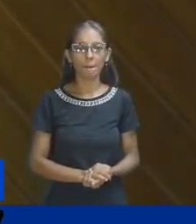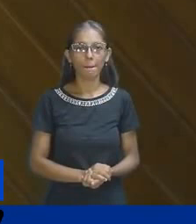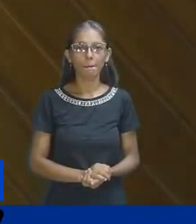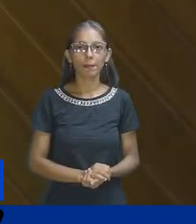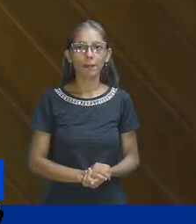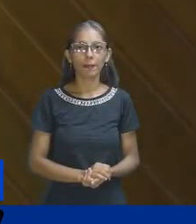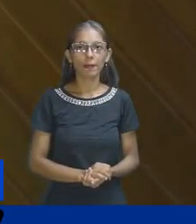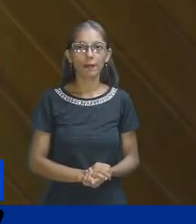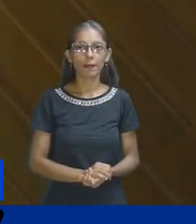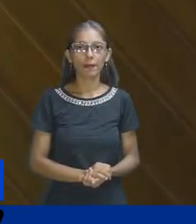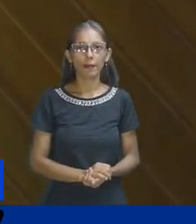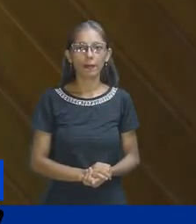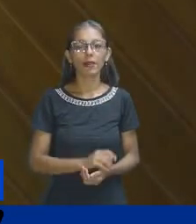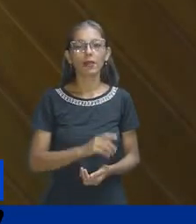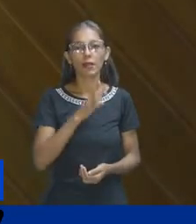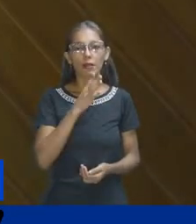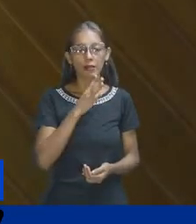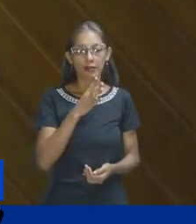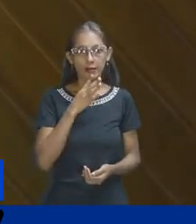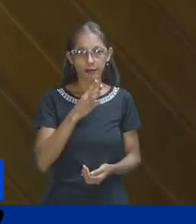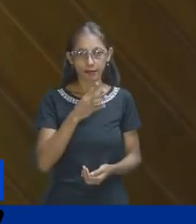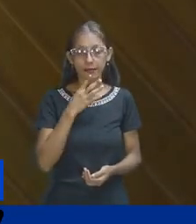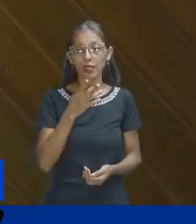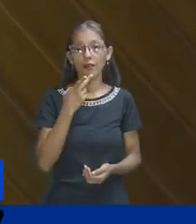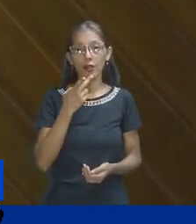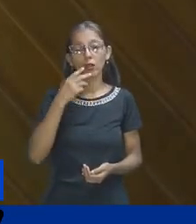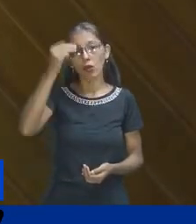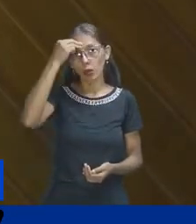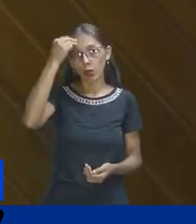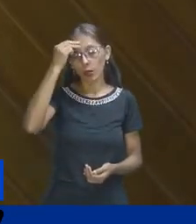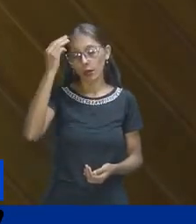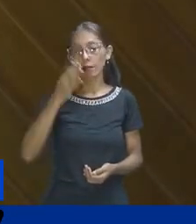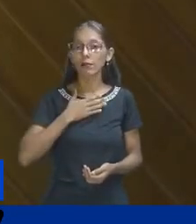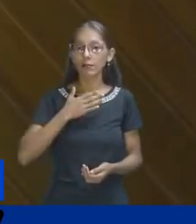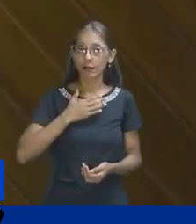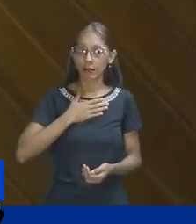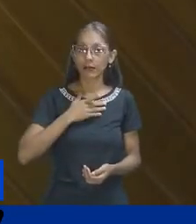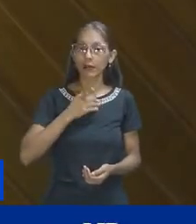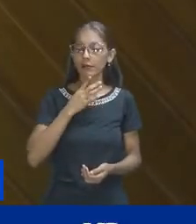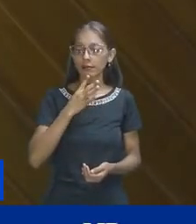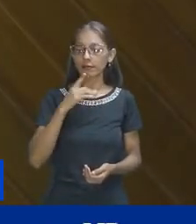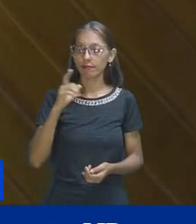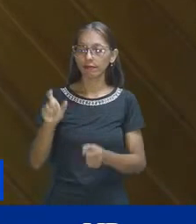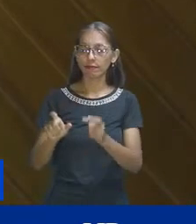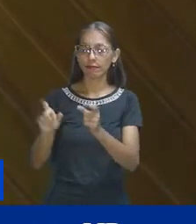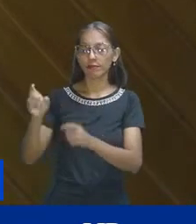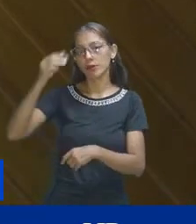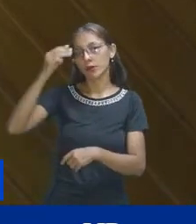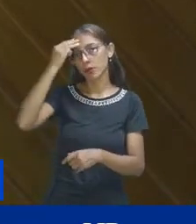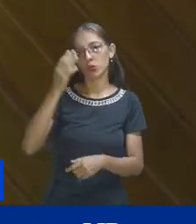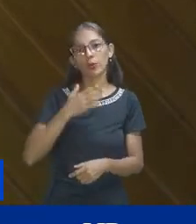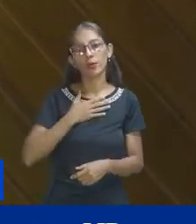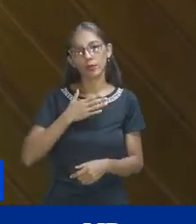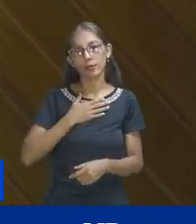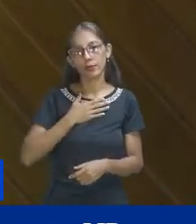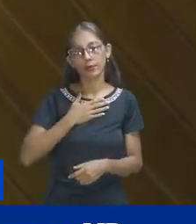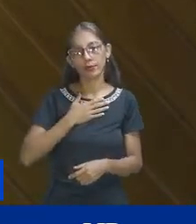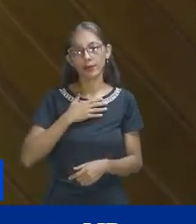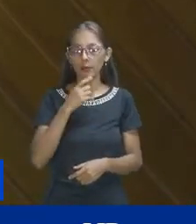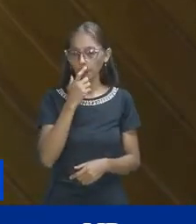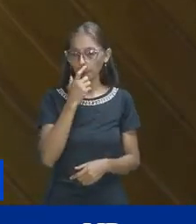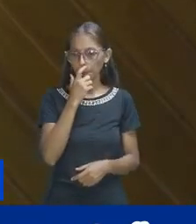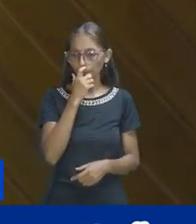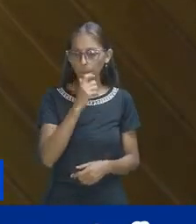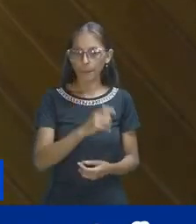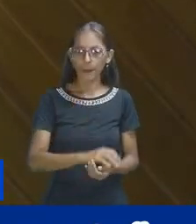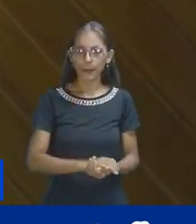dizer a data de nascimento, o nome do pai, o nome da mãe, o nome de cada uma dessas pessoas. Lamentavelmente, essa é uma testemunha de